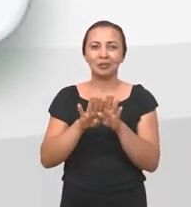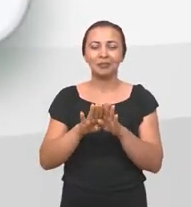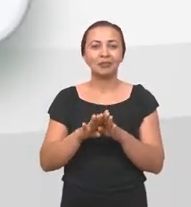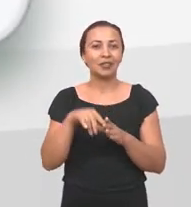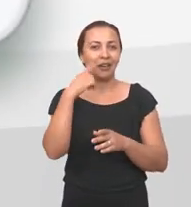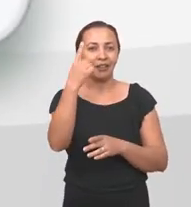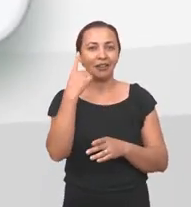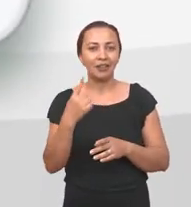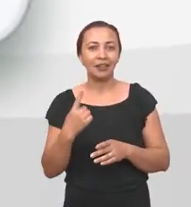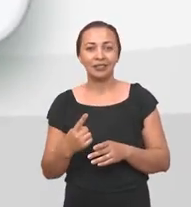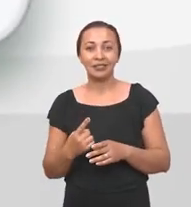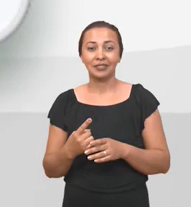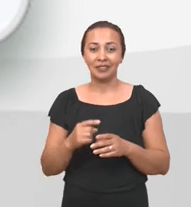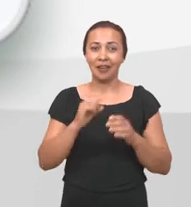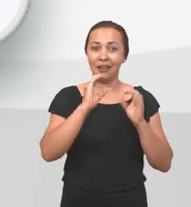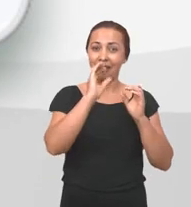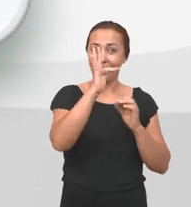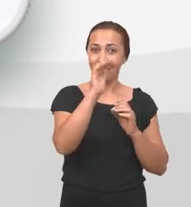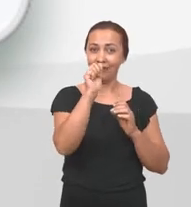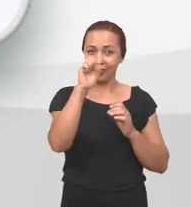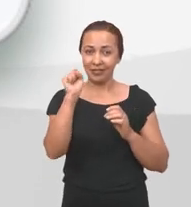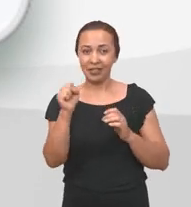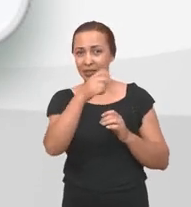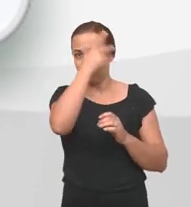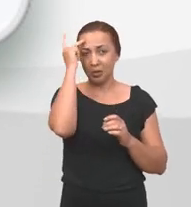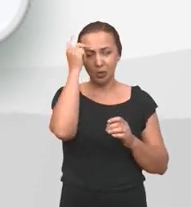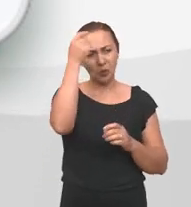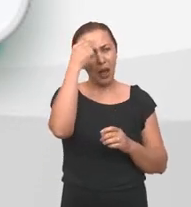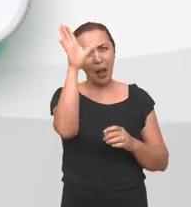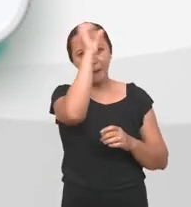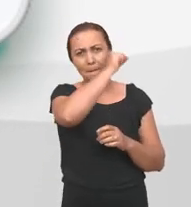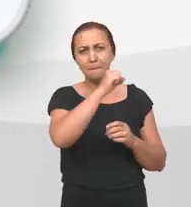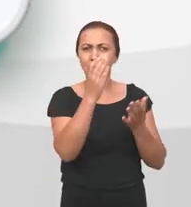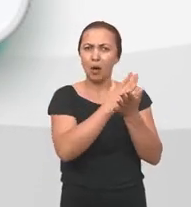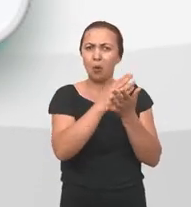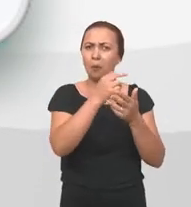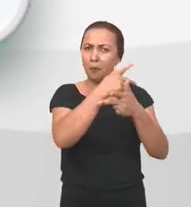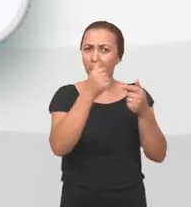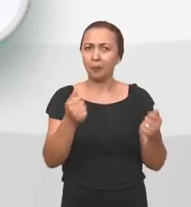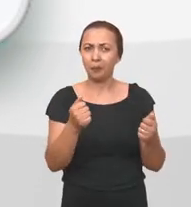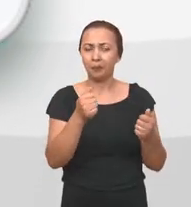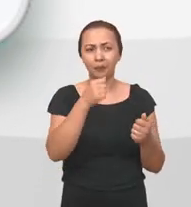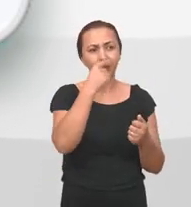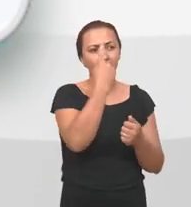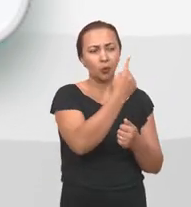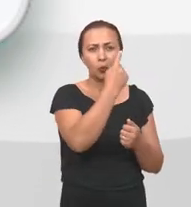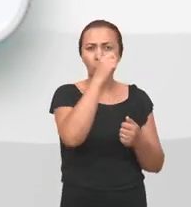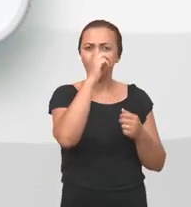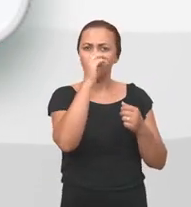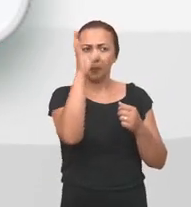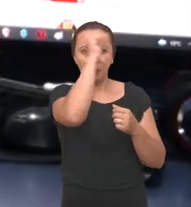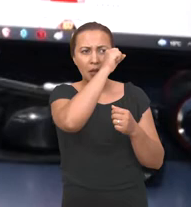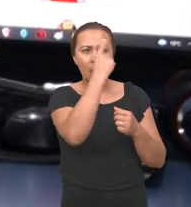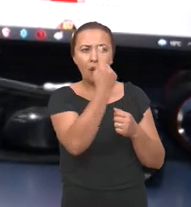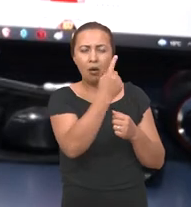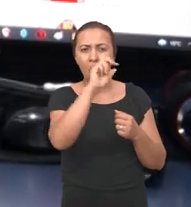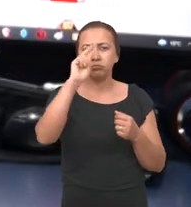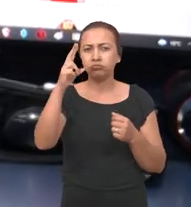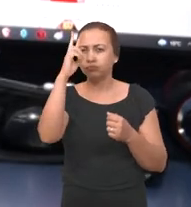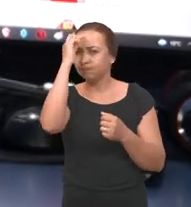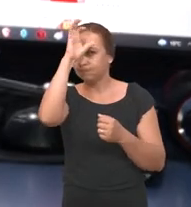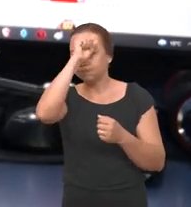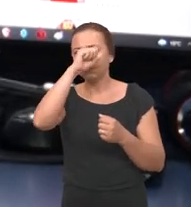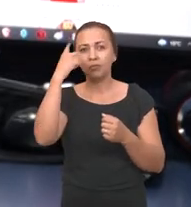Cada fase ela foi pensada para a pessoa aprender alguma coisa, né? Lógico que cada uma difere um assunto diferente.